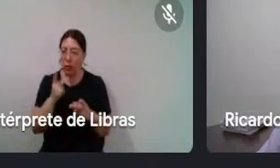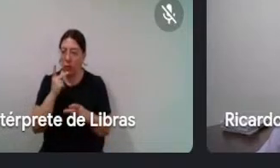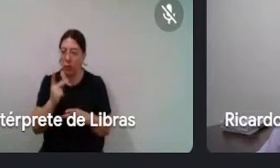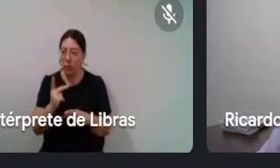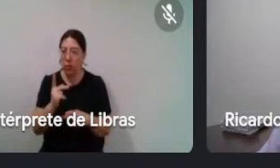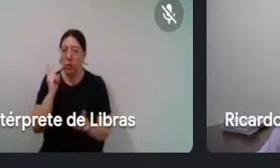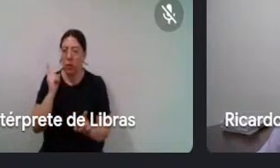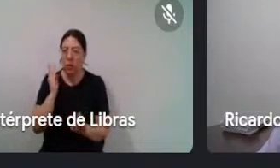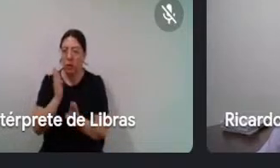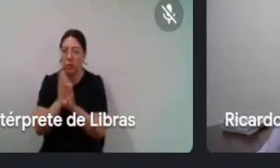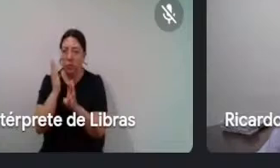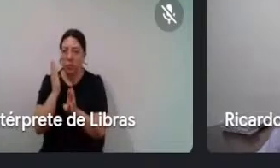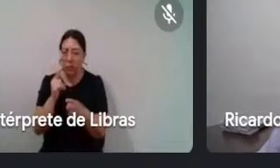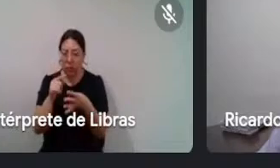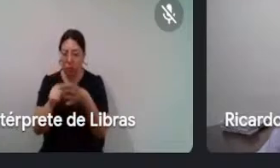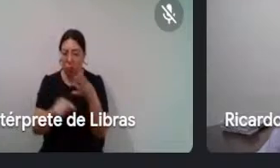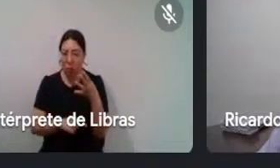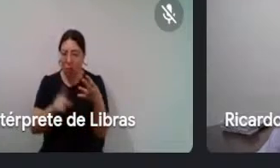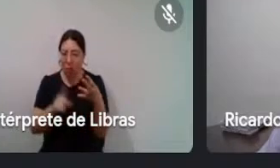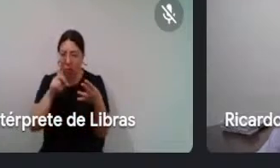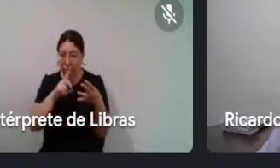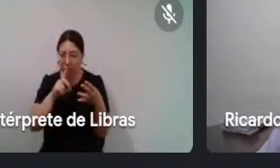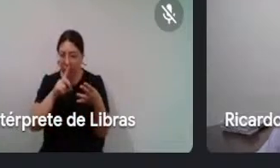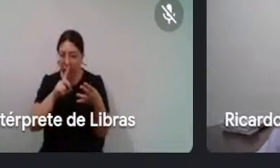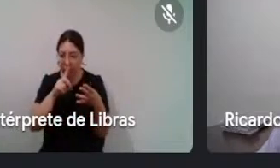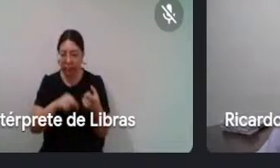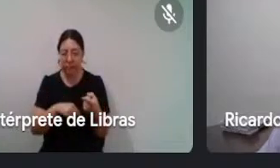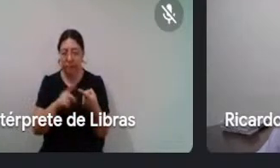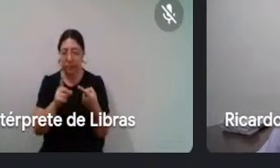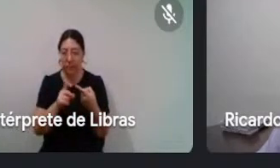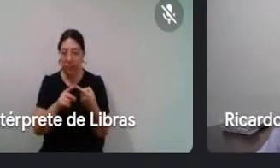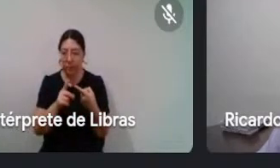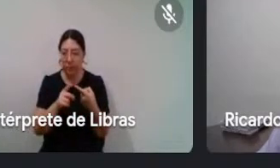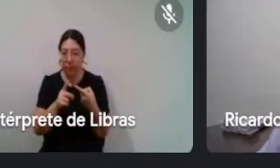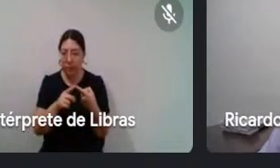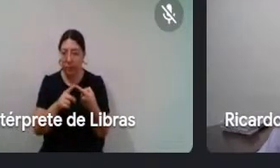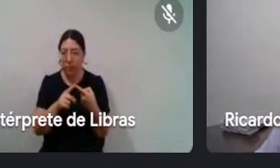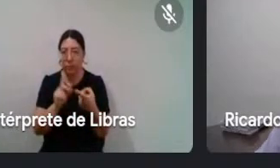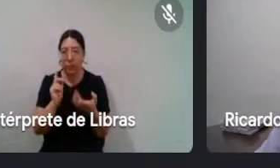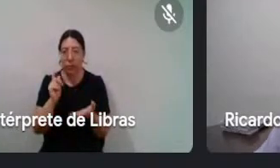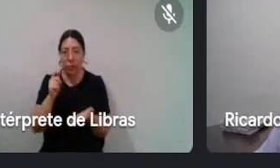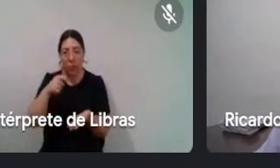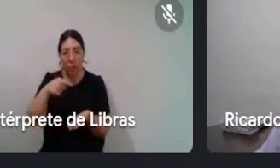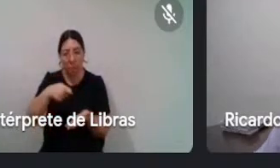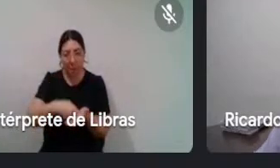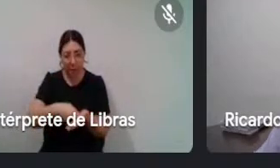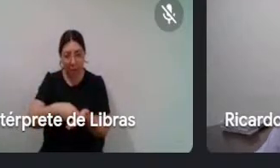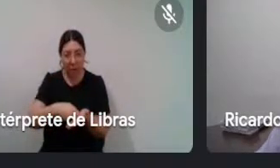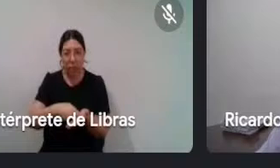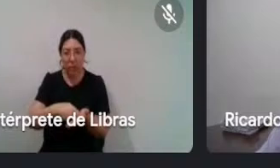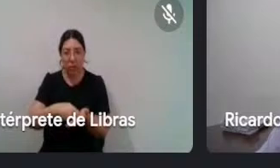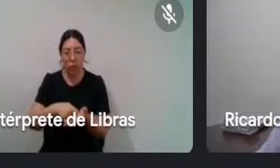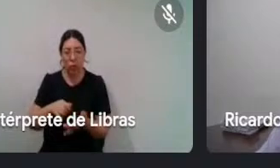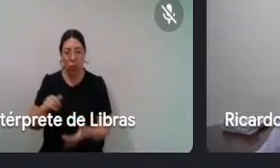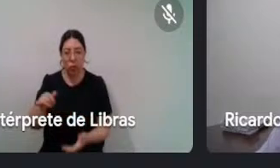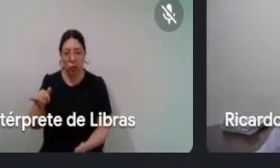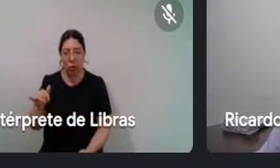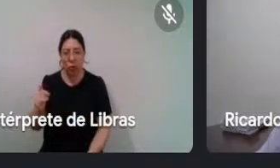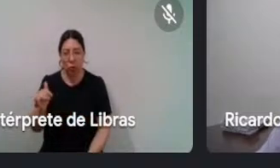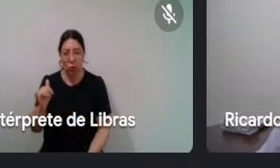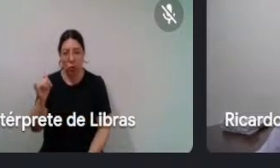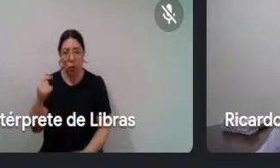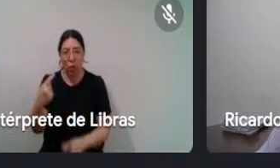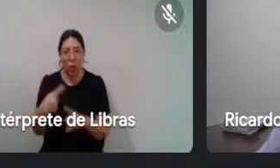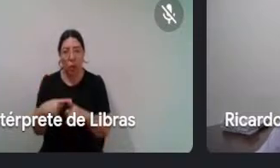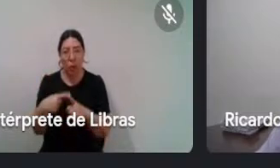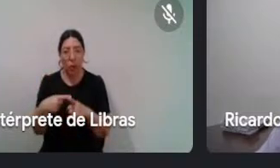quatro irregularidades nessa prestação de contas. A primeira, diz respeito ao pagamento de encargos financeiros decorrente de inadimplência, no valor